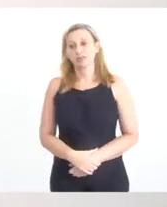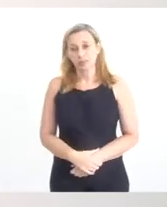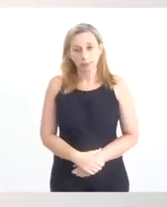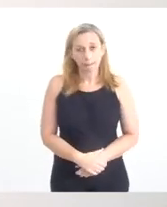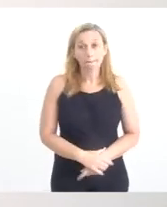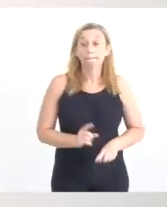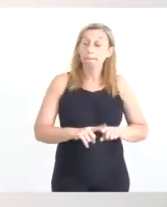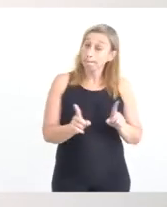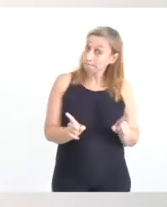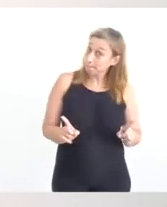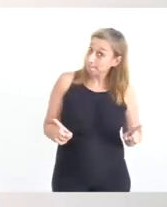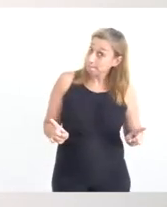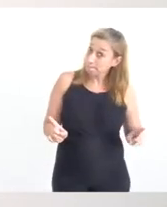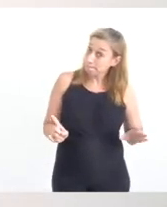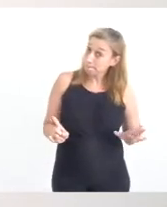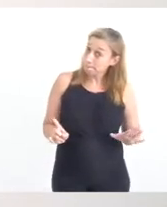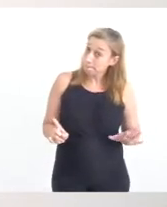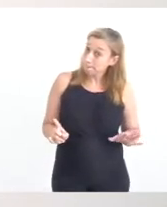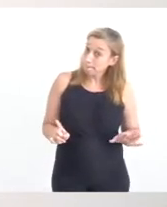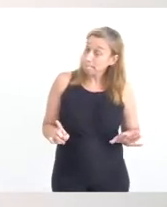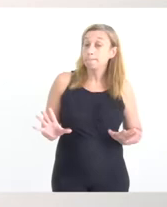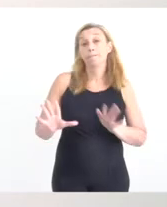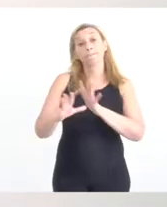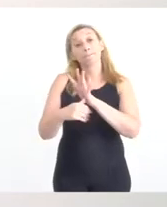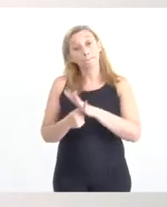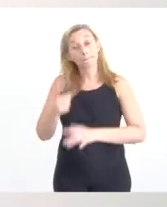mas ao invés disso robô